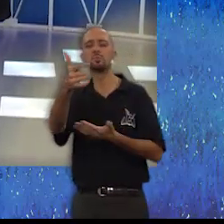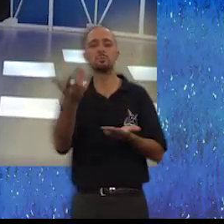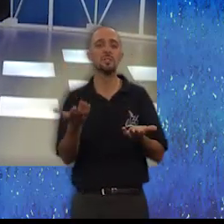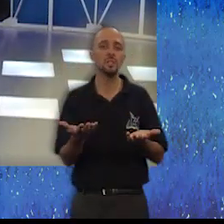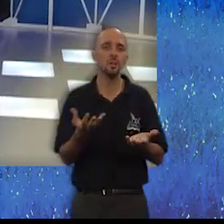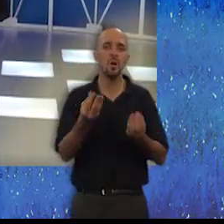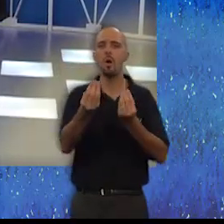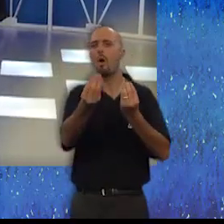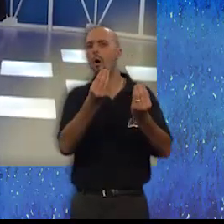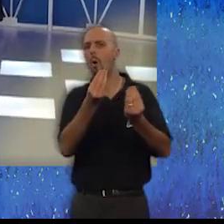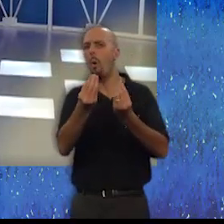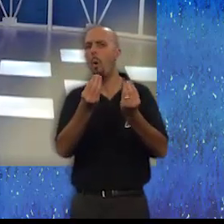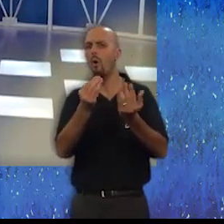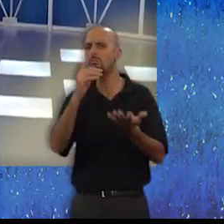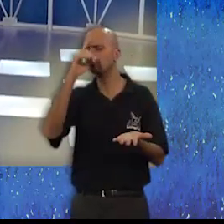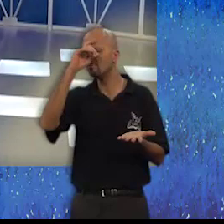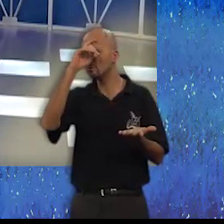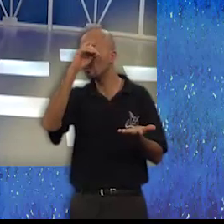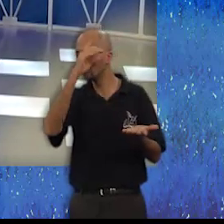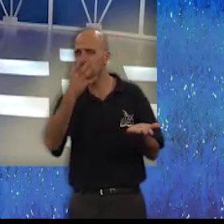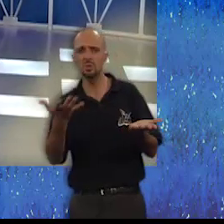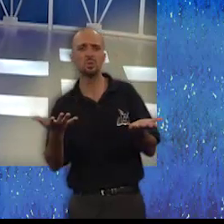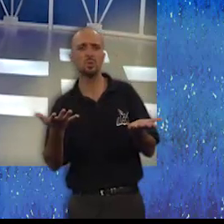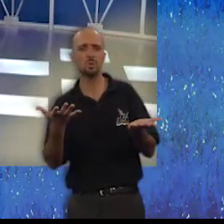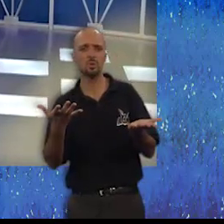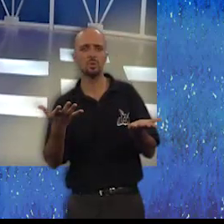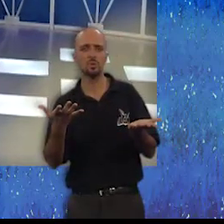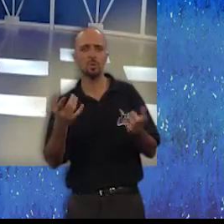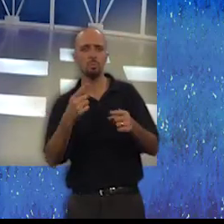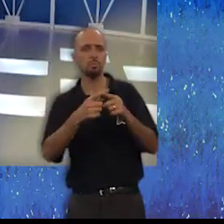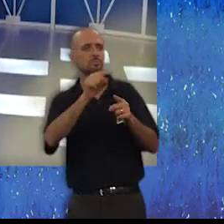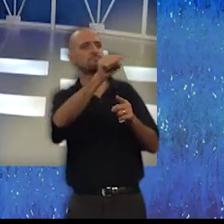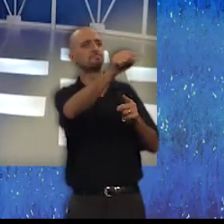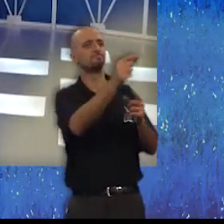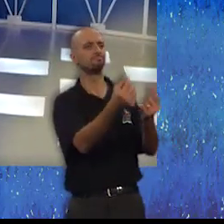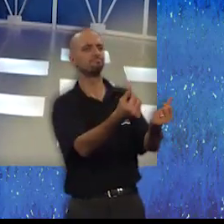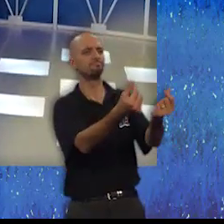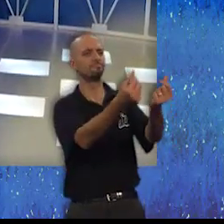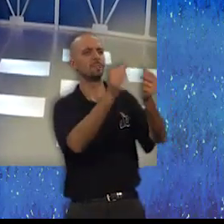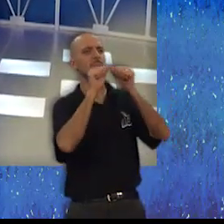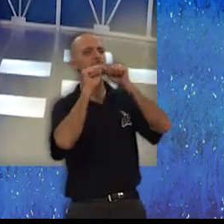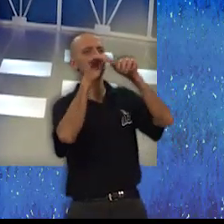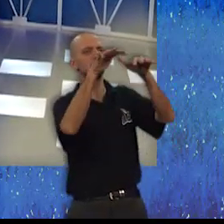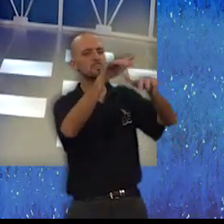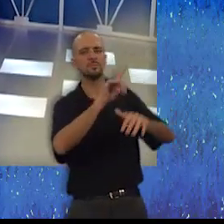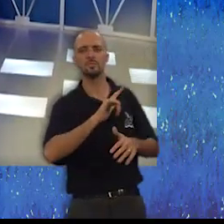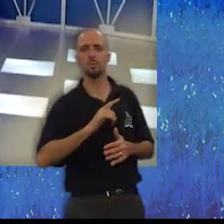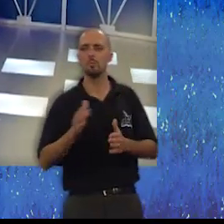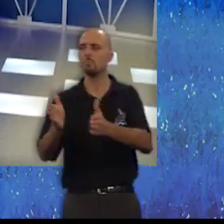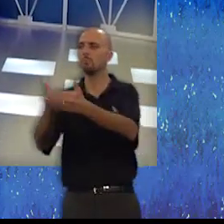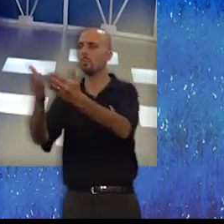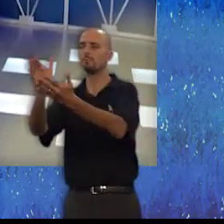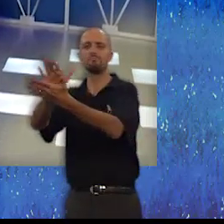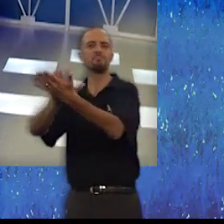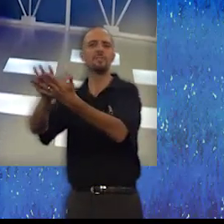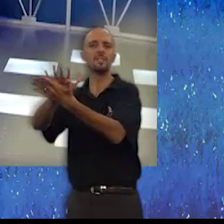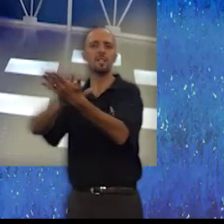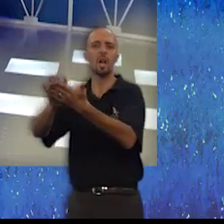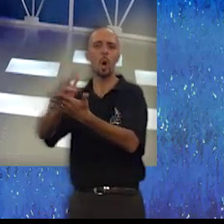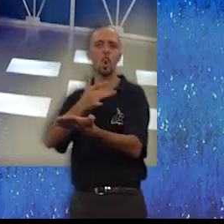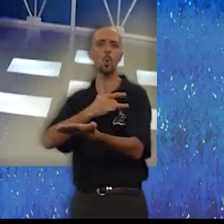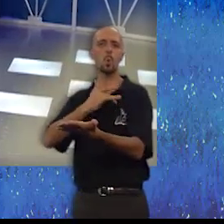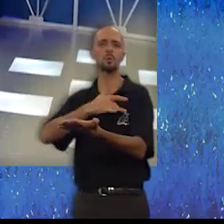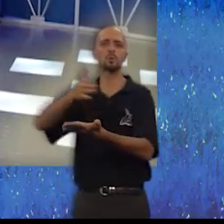camelo passar no fundo de uma agulha do que um rico entrar no céu, e o rico é uma pessoa abençoada, era assim a cultura, a visão deles,